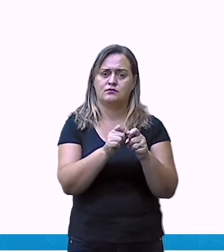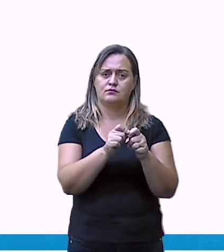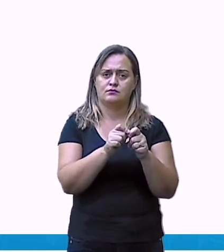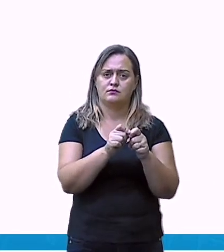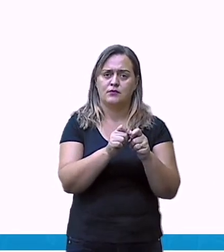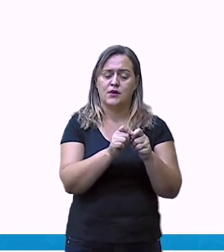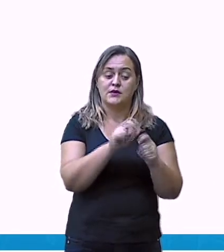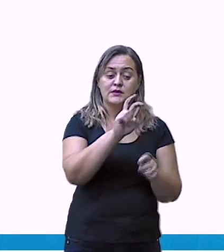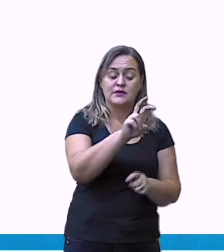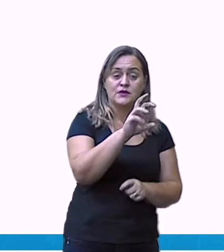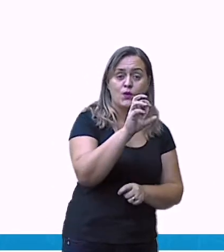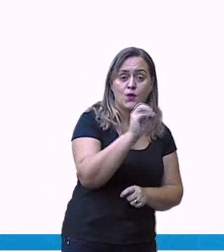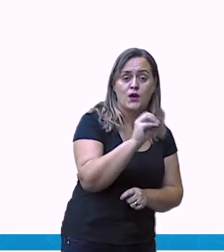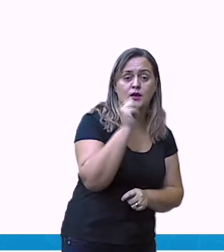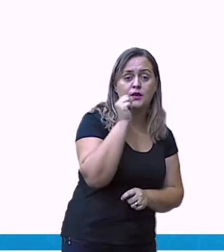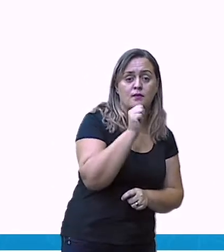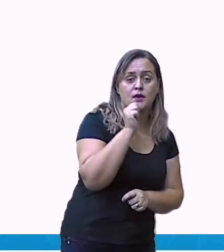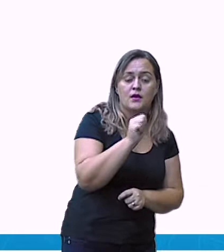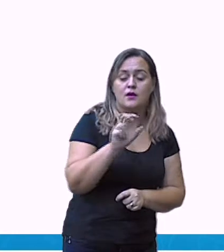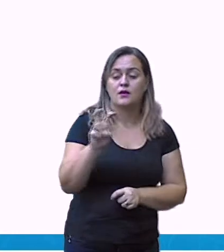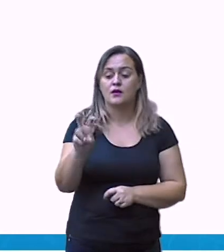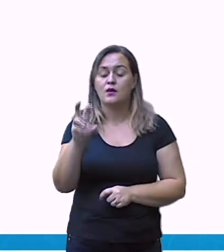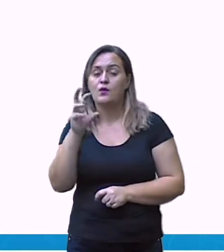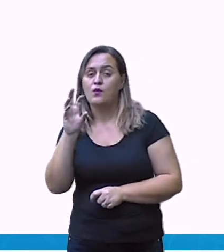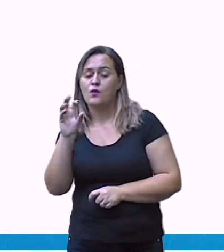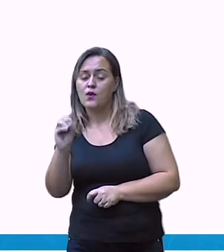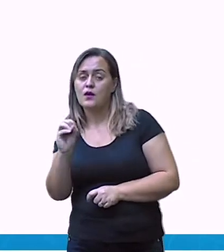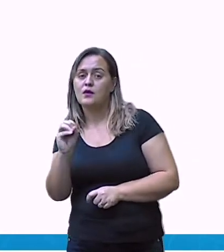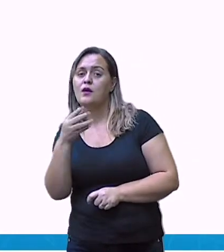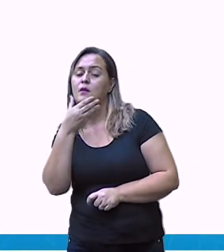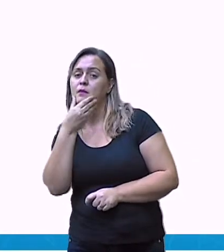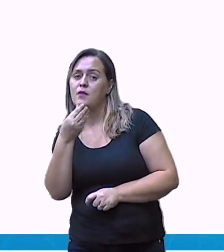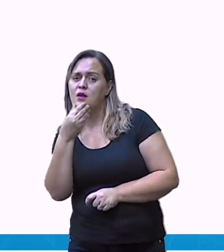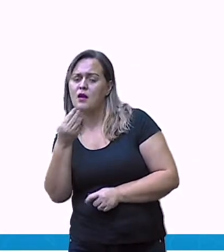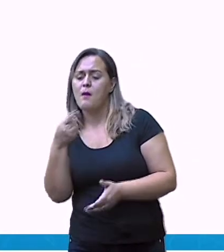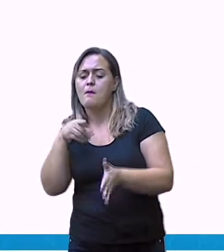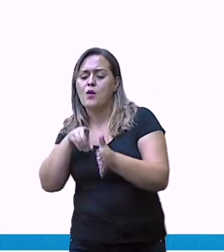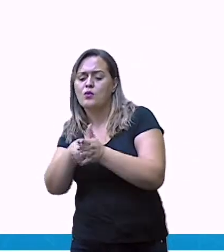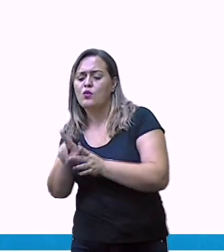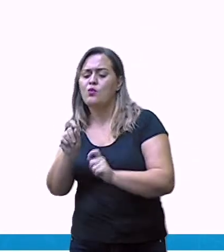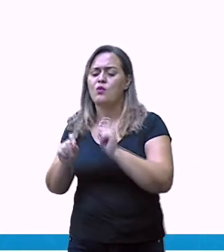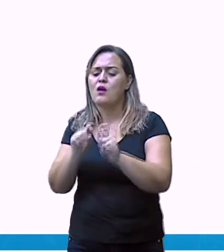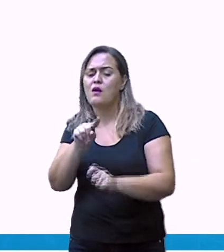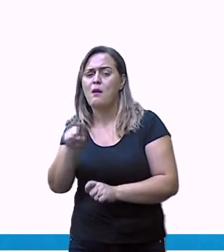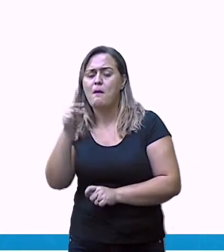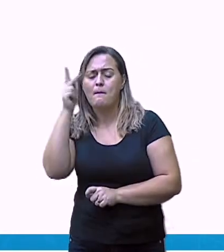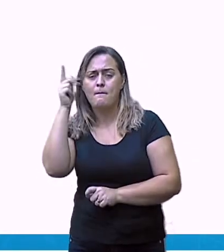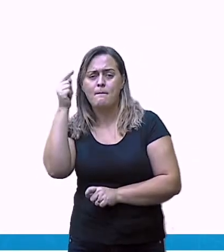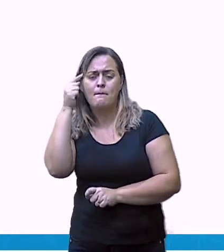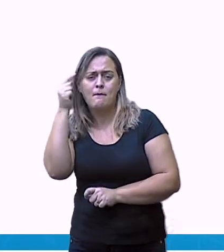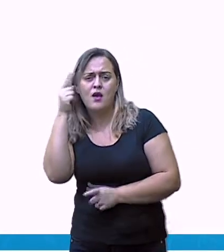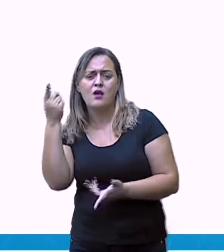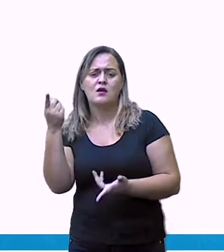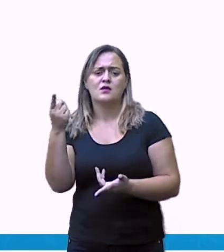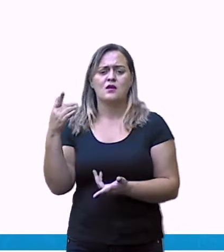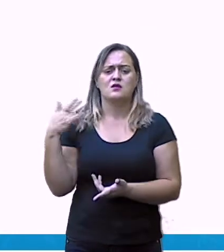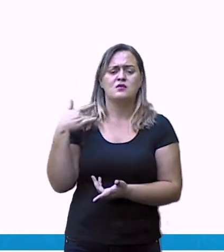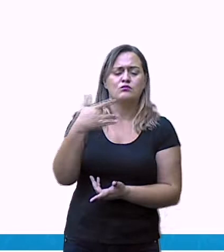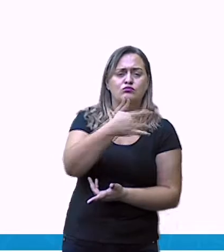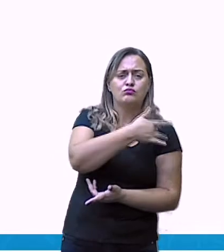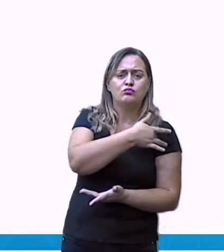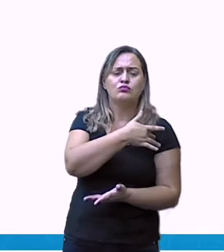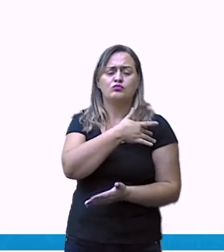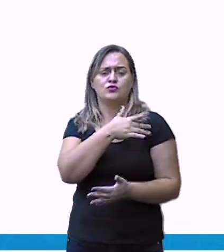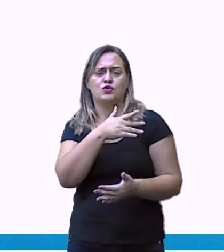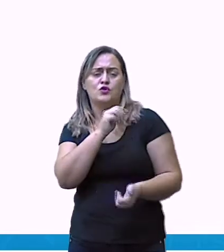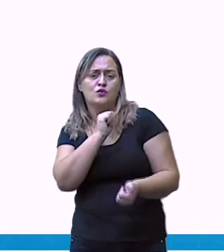série. Veja o que o pessoal pensa sobre saúde, educação, esporte, internet e